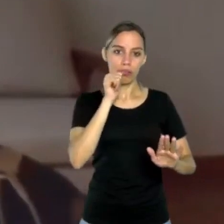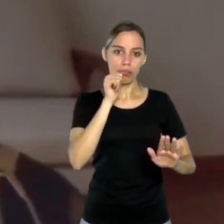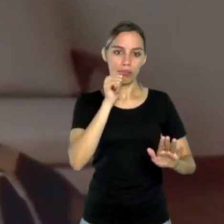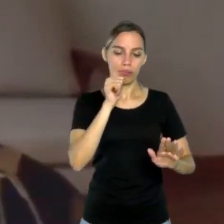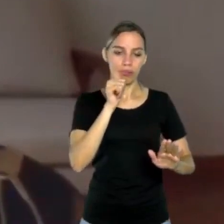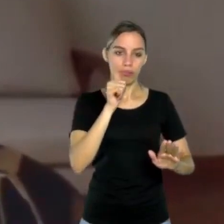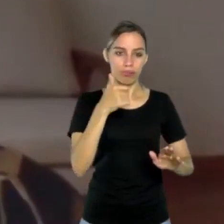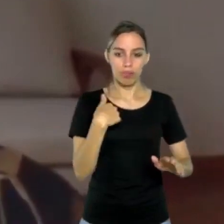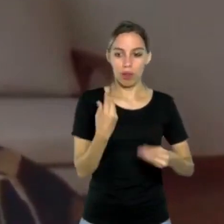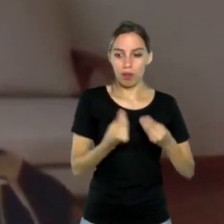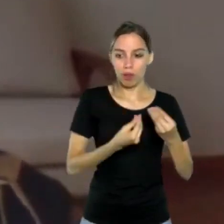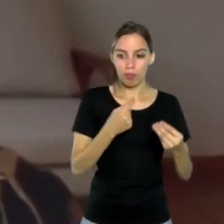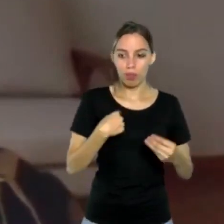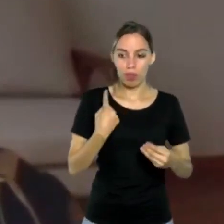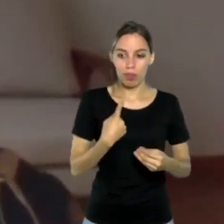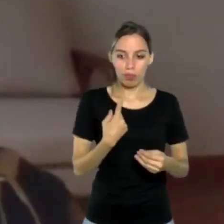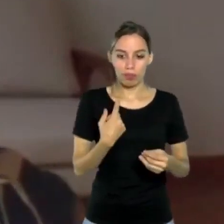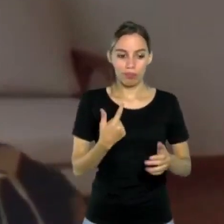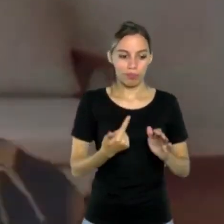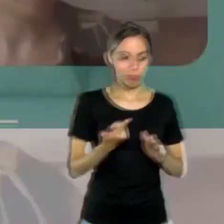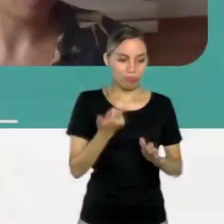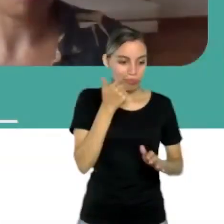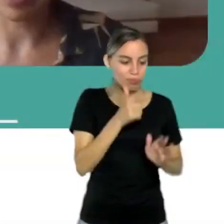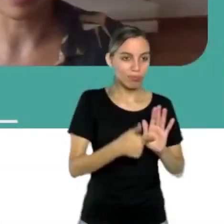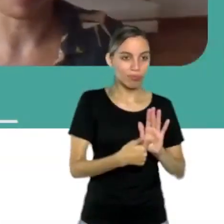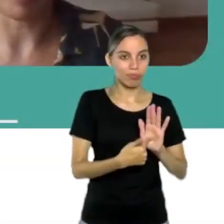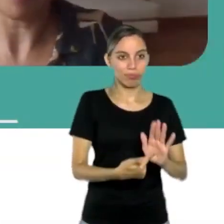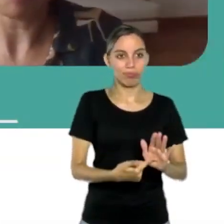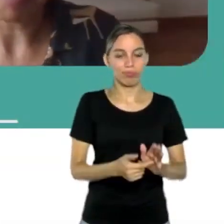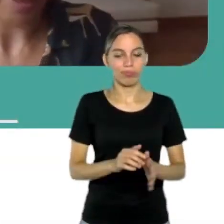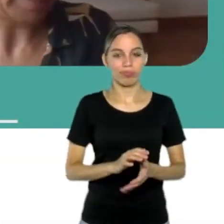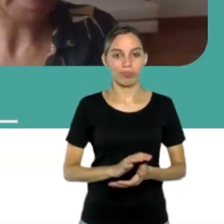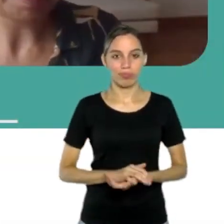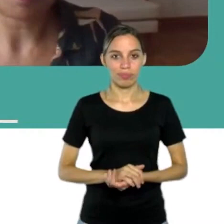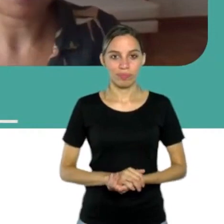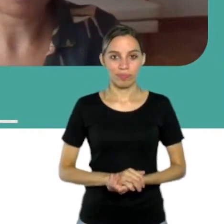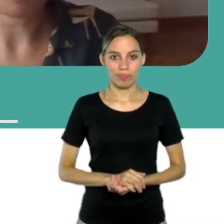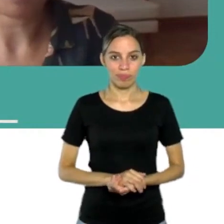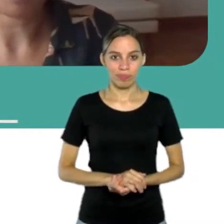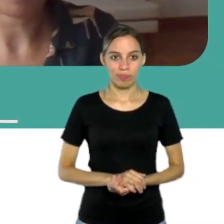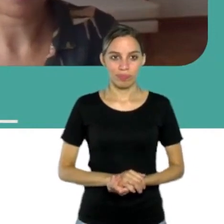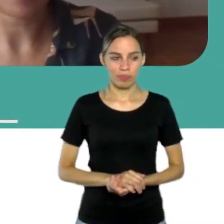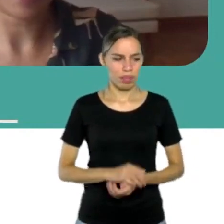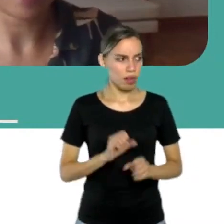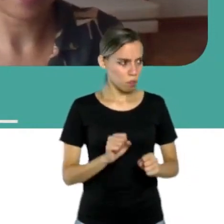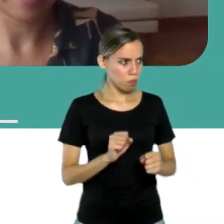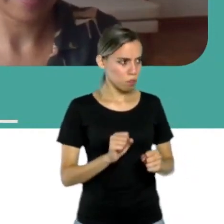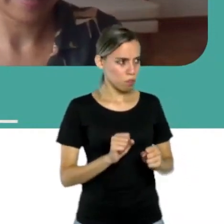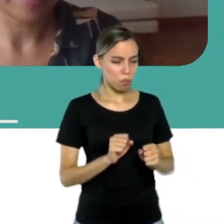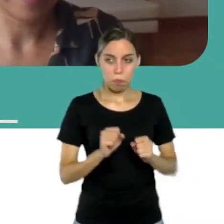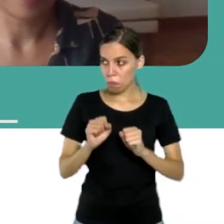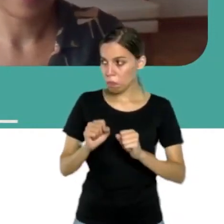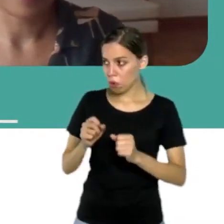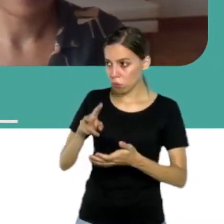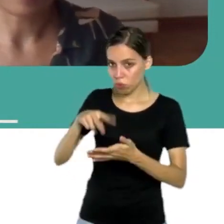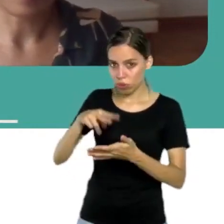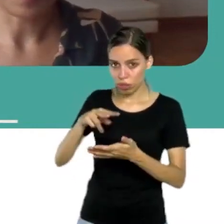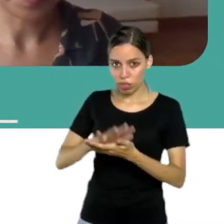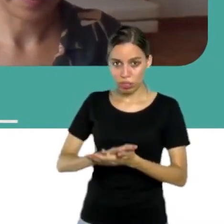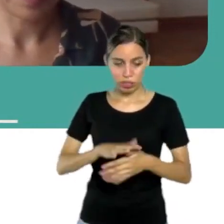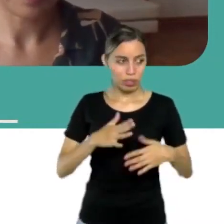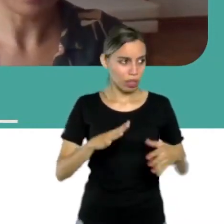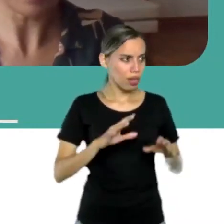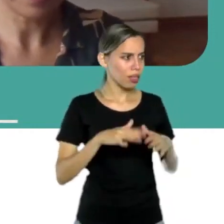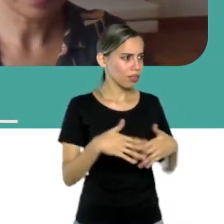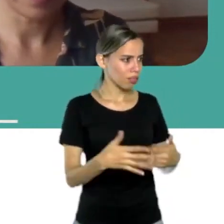vira para estar no mundo hoje, assim, né? Enfim, para ler? Posso ler? Vamos ler, Elisa, falamos sobre, Elisa fala,